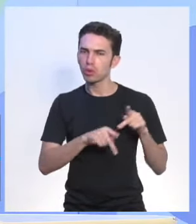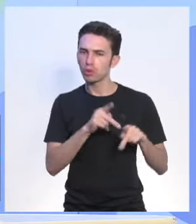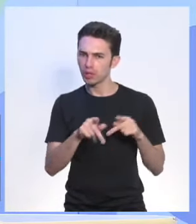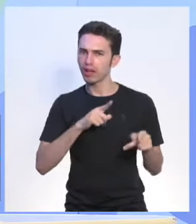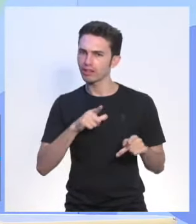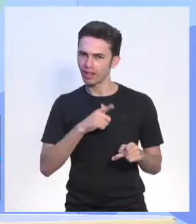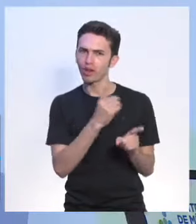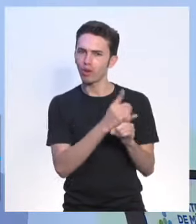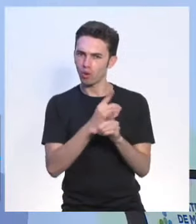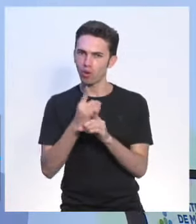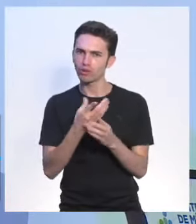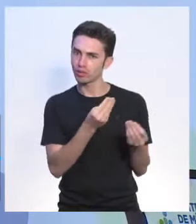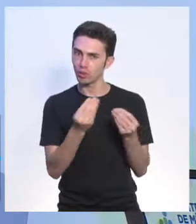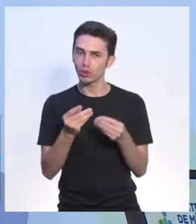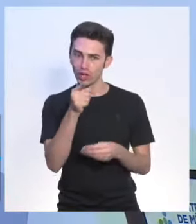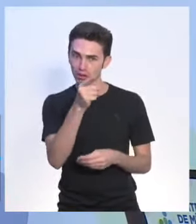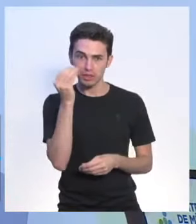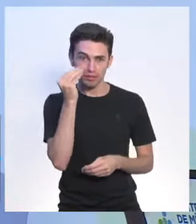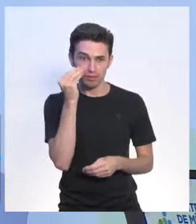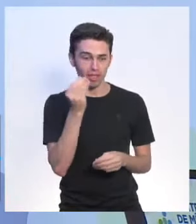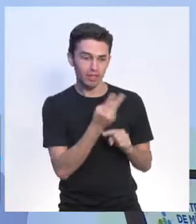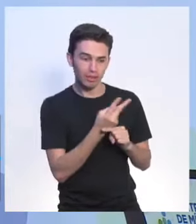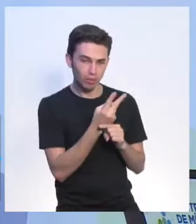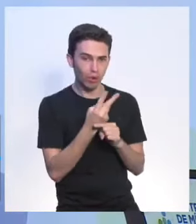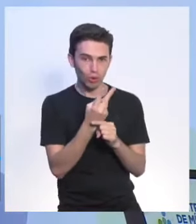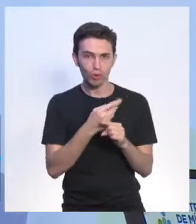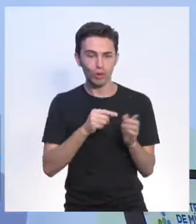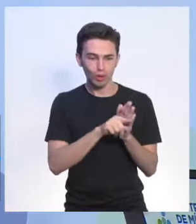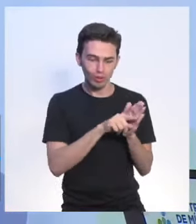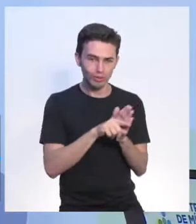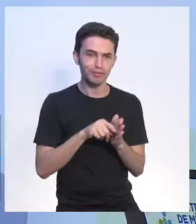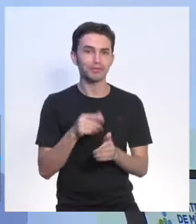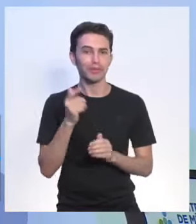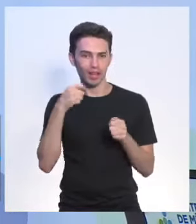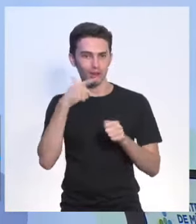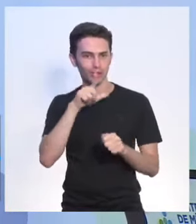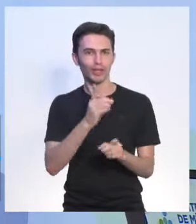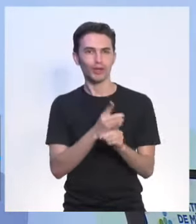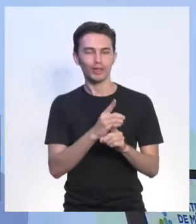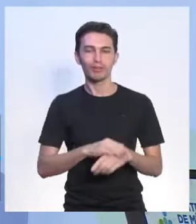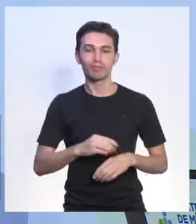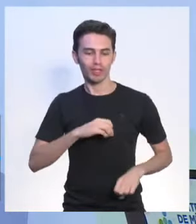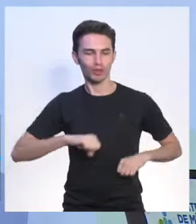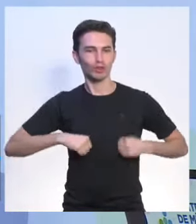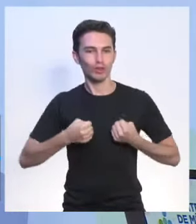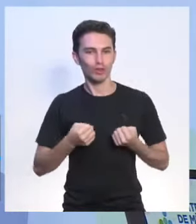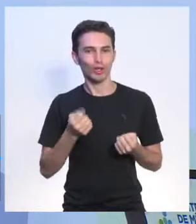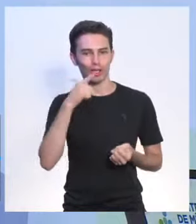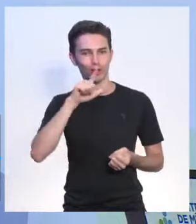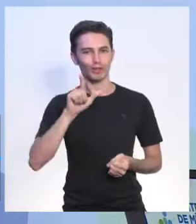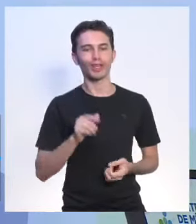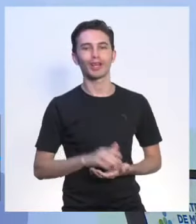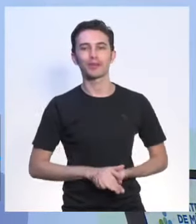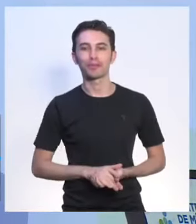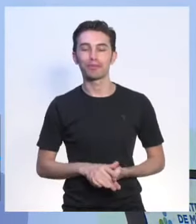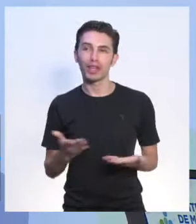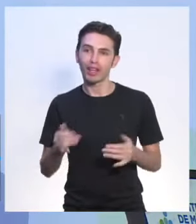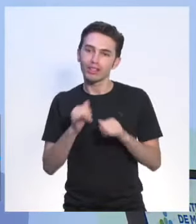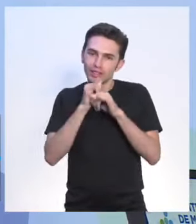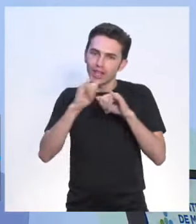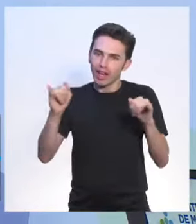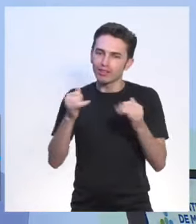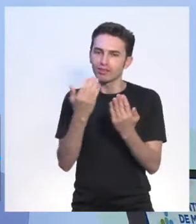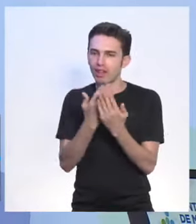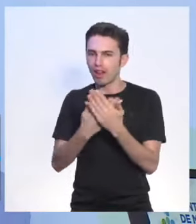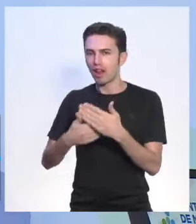viu? Exato, então corre atrás, né? Se dedica aí que a gente chega lá, tudo bem? Então esses foram os recadinhos aí da aula passada,